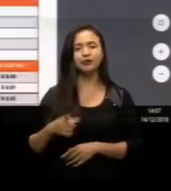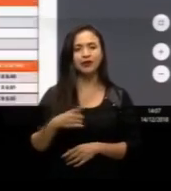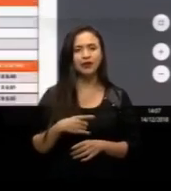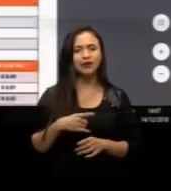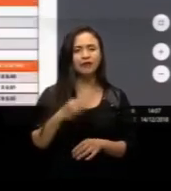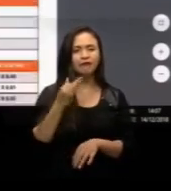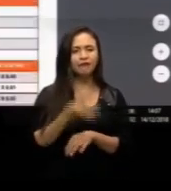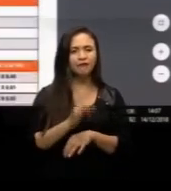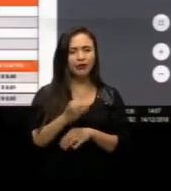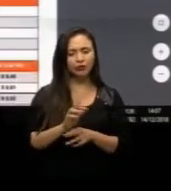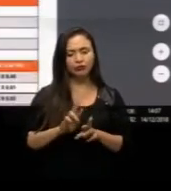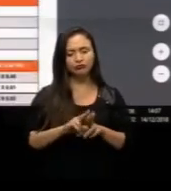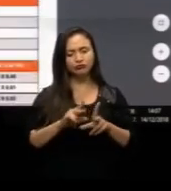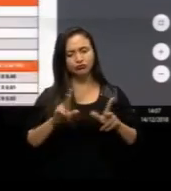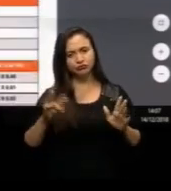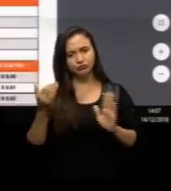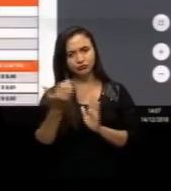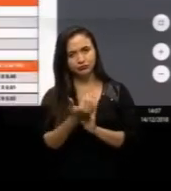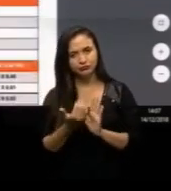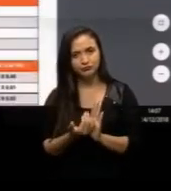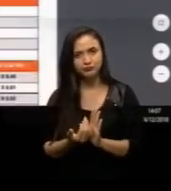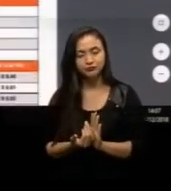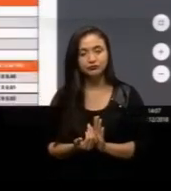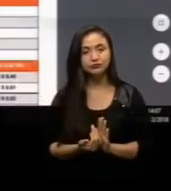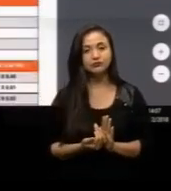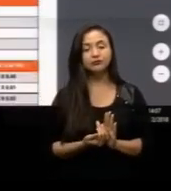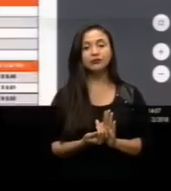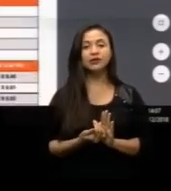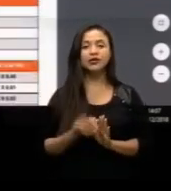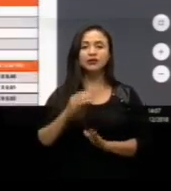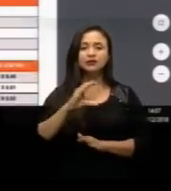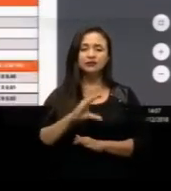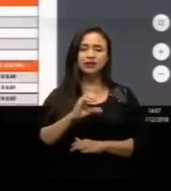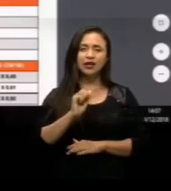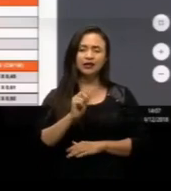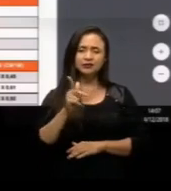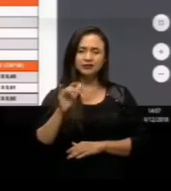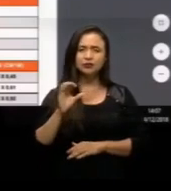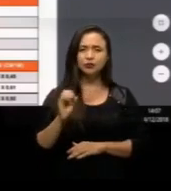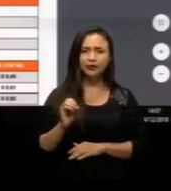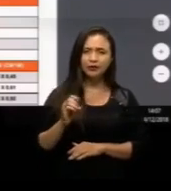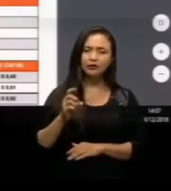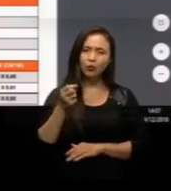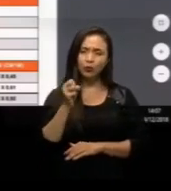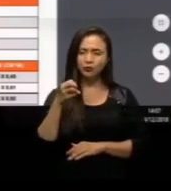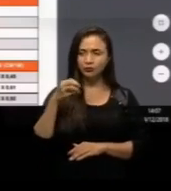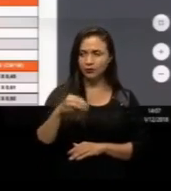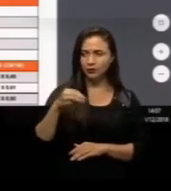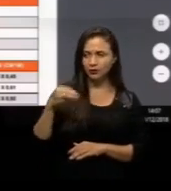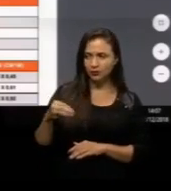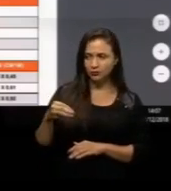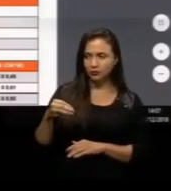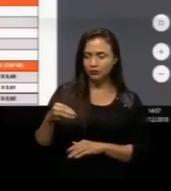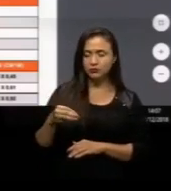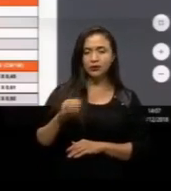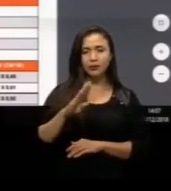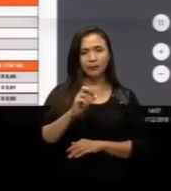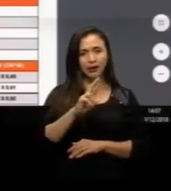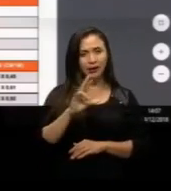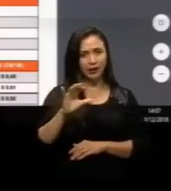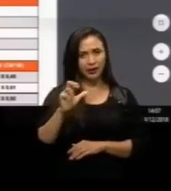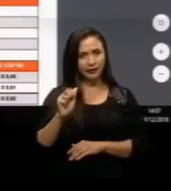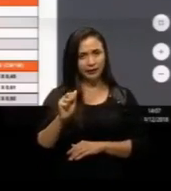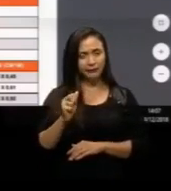e ele te dá essa tabela aqui, que o vergalhão CA50, 8 milímetros, uma barra com 12 metros,